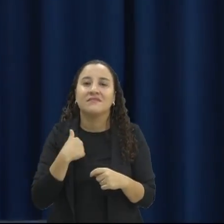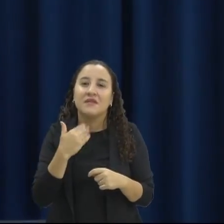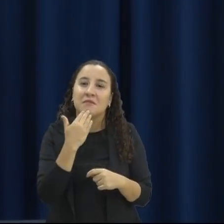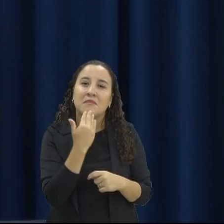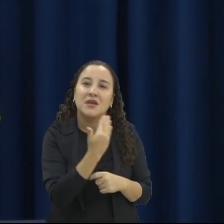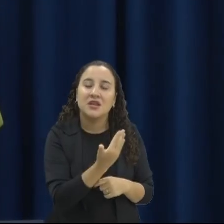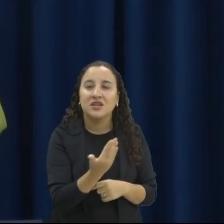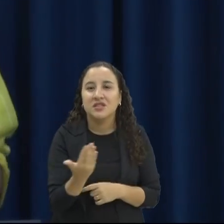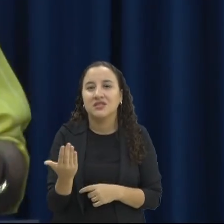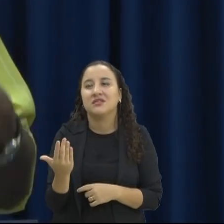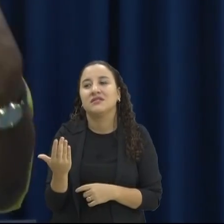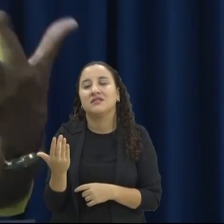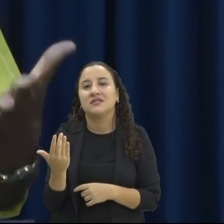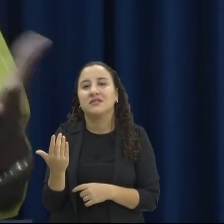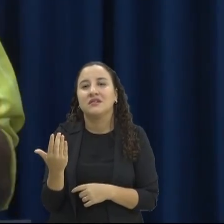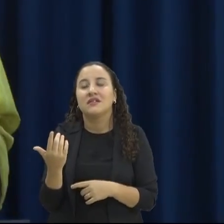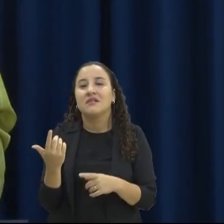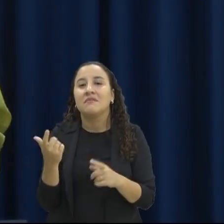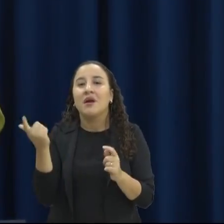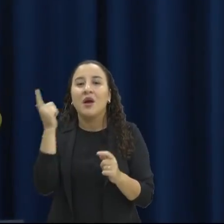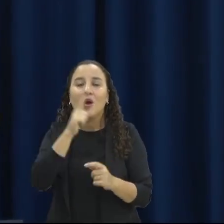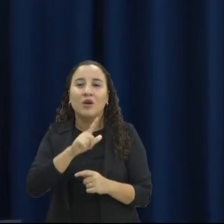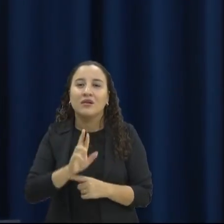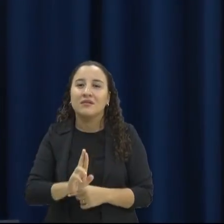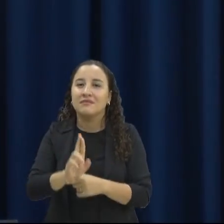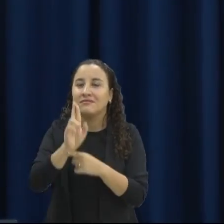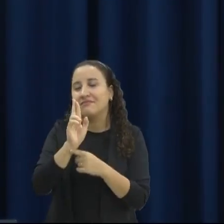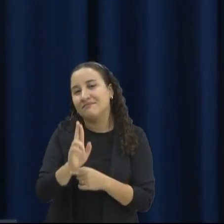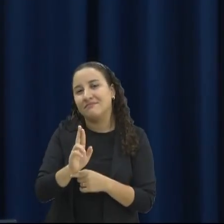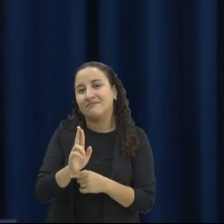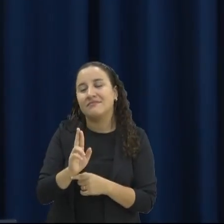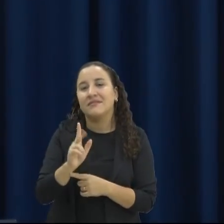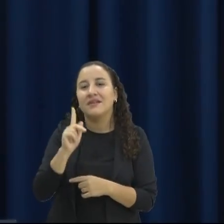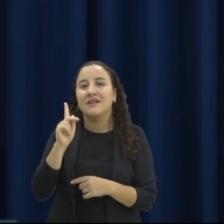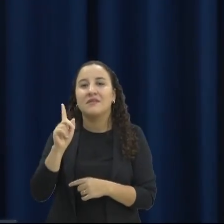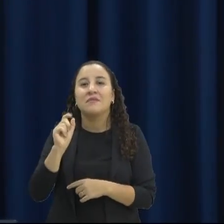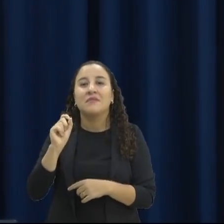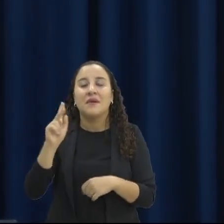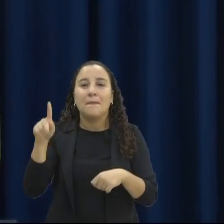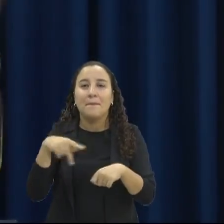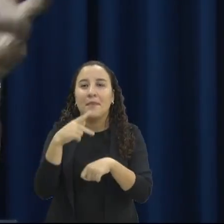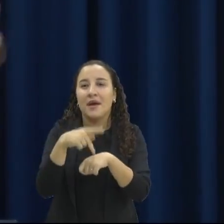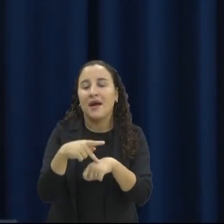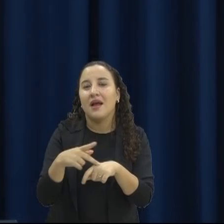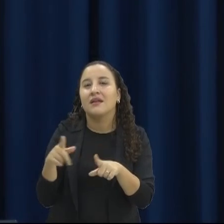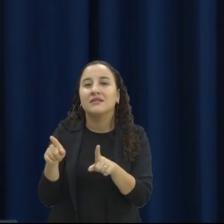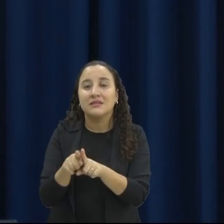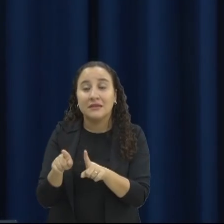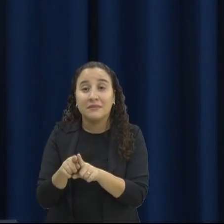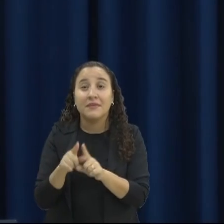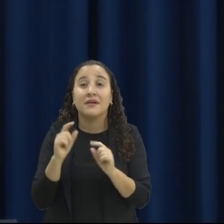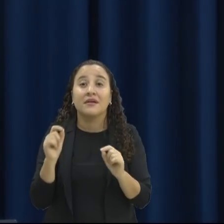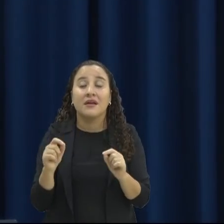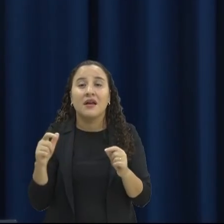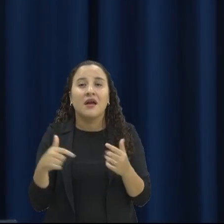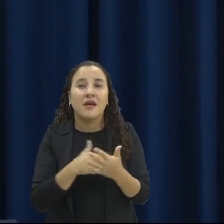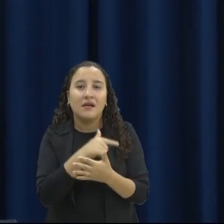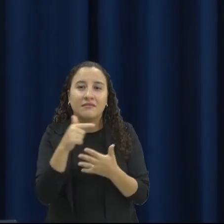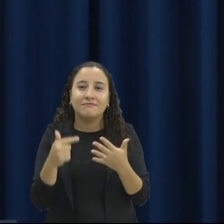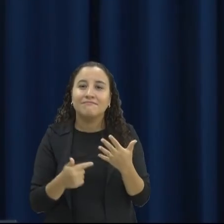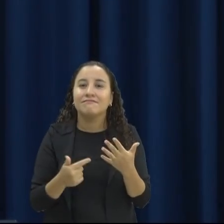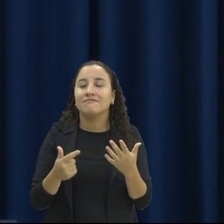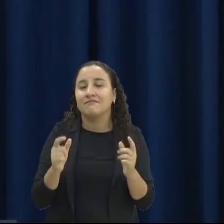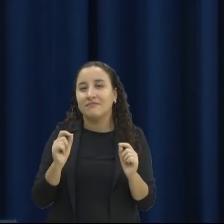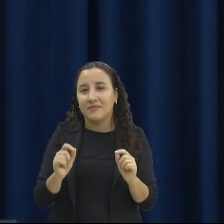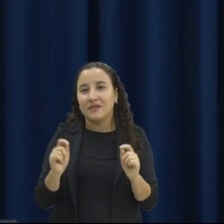sair, para representar bem o nosso país. Tudo isso e mais alguma coisa nós iremos fazer, porque